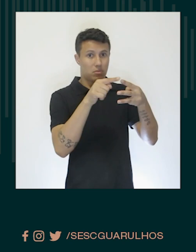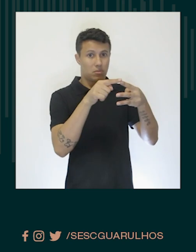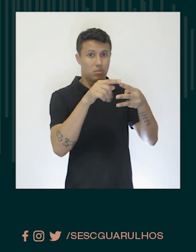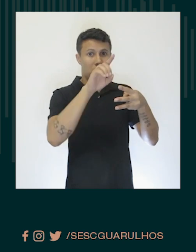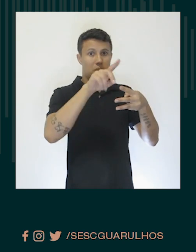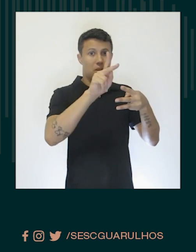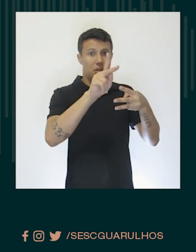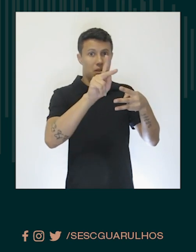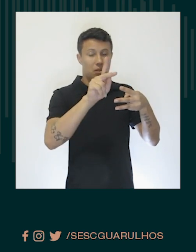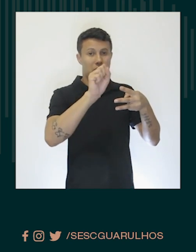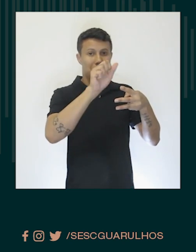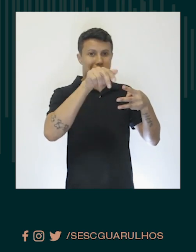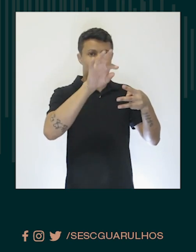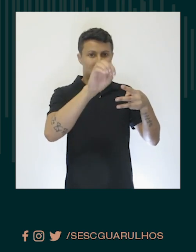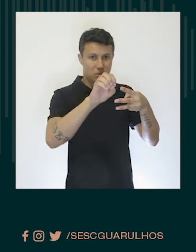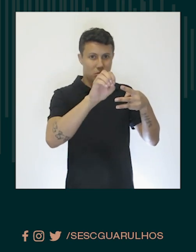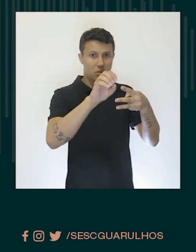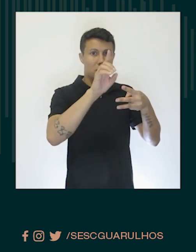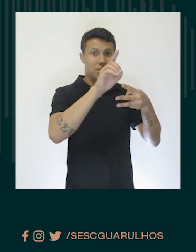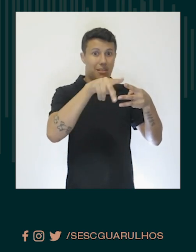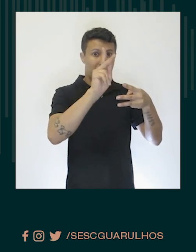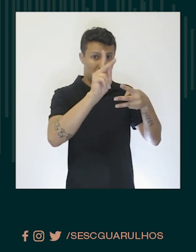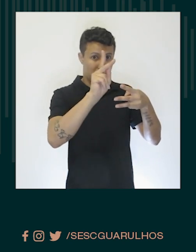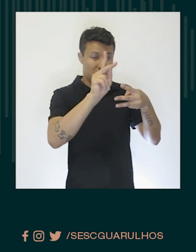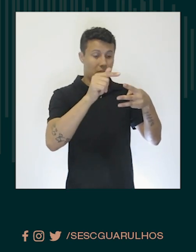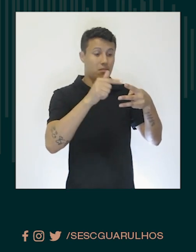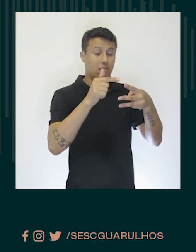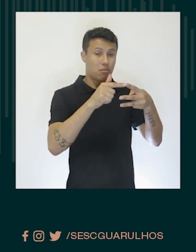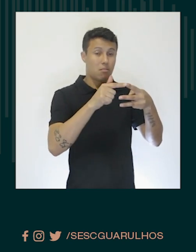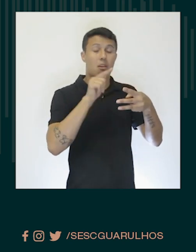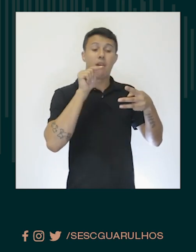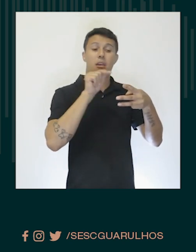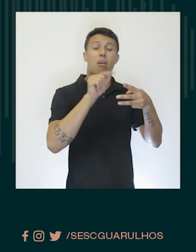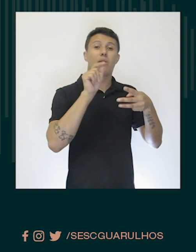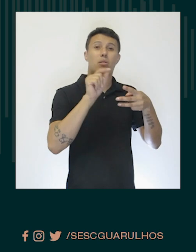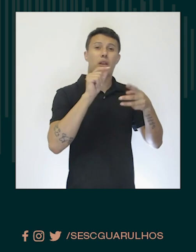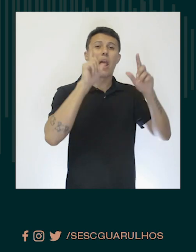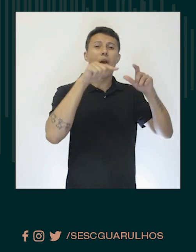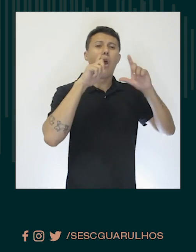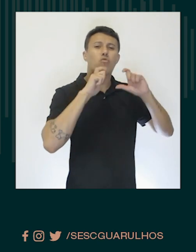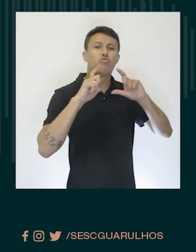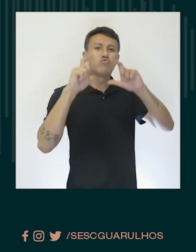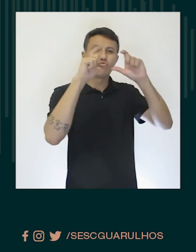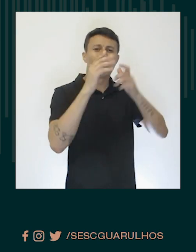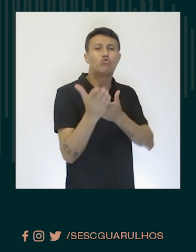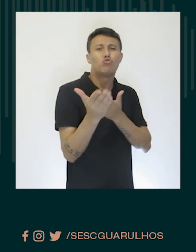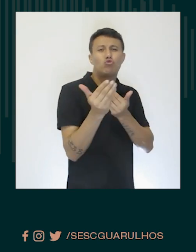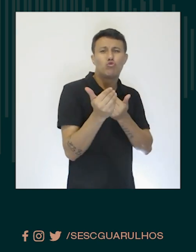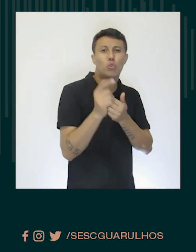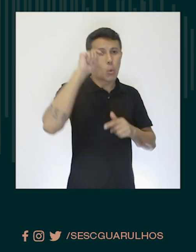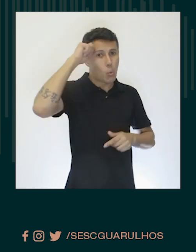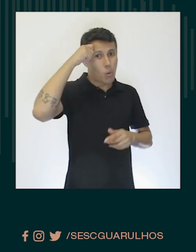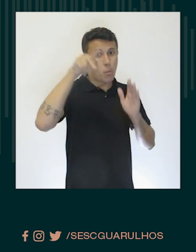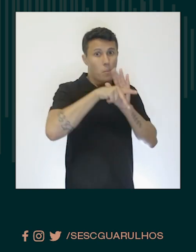Henrique Santos, DK. Ele é um fotógrafo jovem, negro, aqui